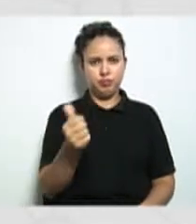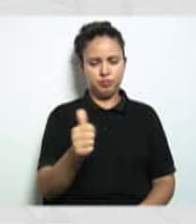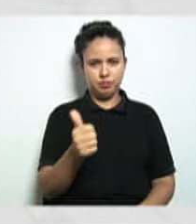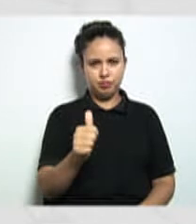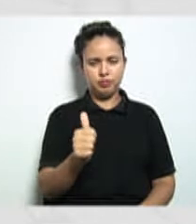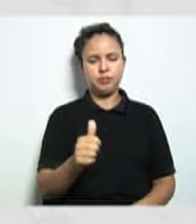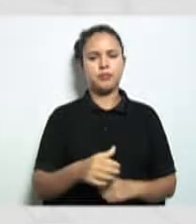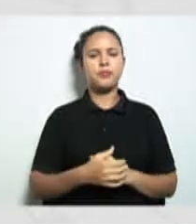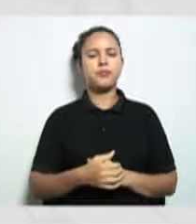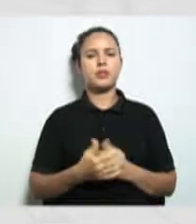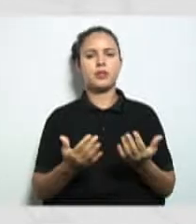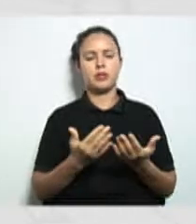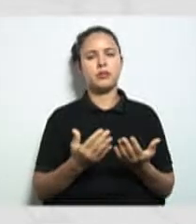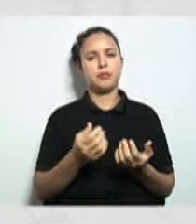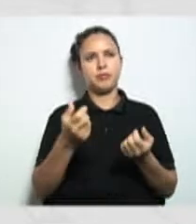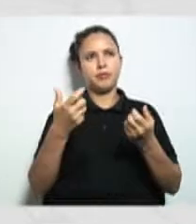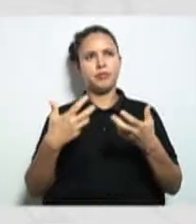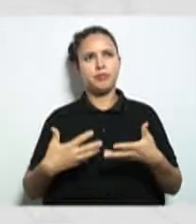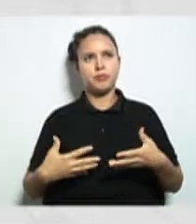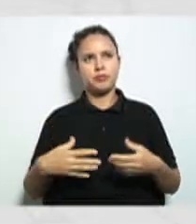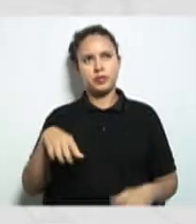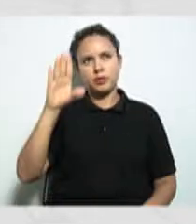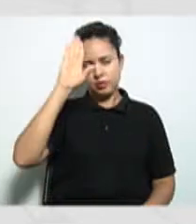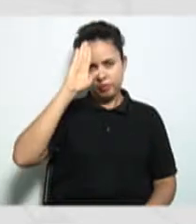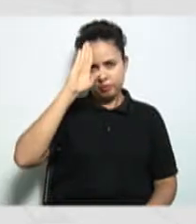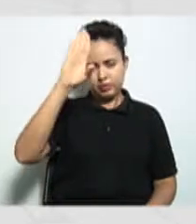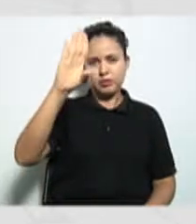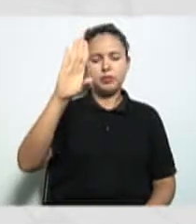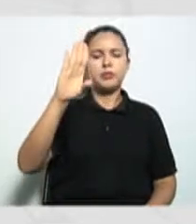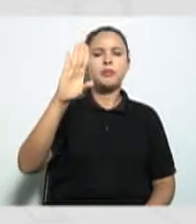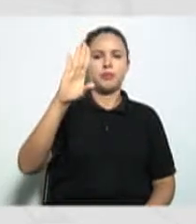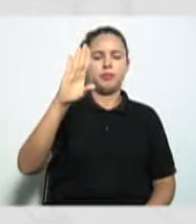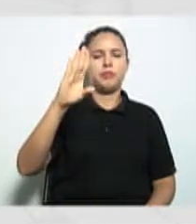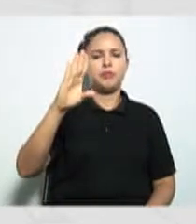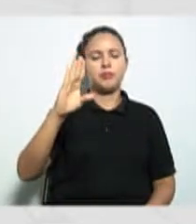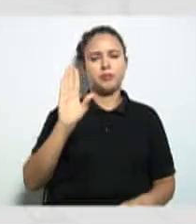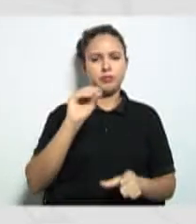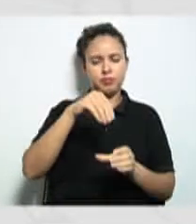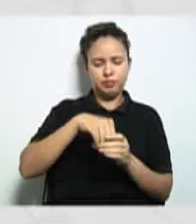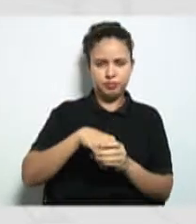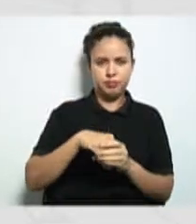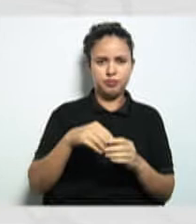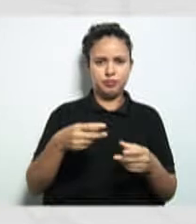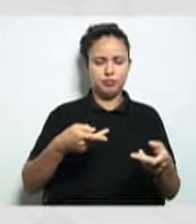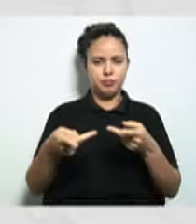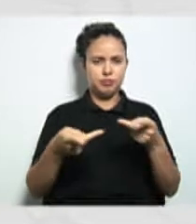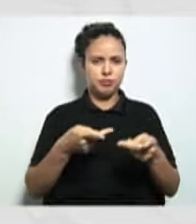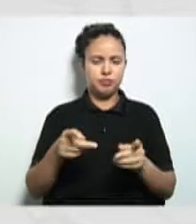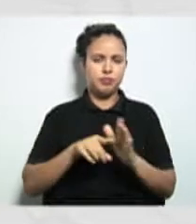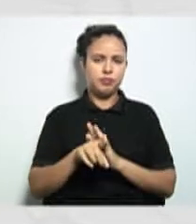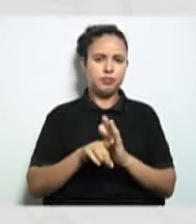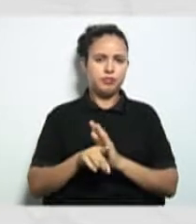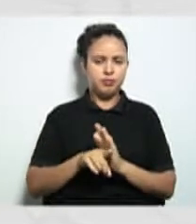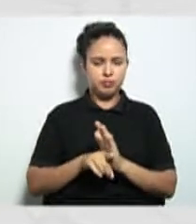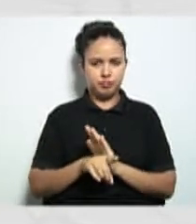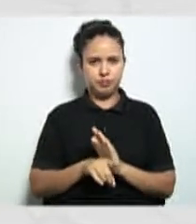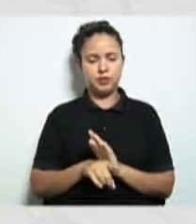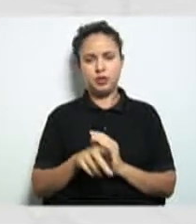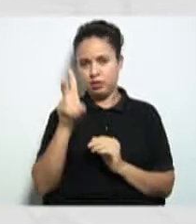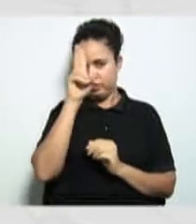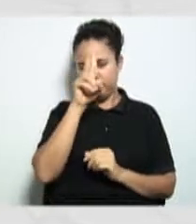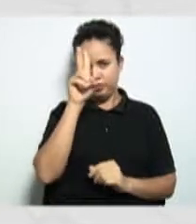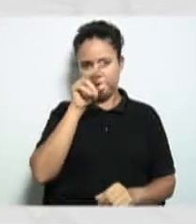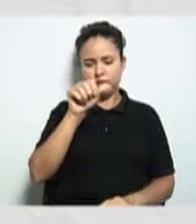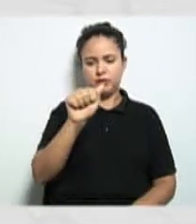esses elementos. Bom, os principais elementos de um projeto de pesquisa, de acordo com a ABNT, lembrando que a ABNT é